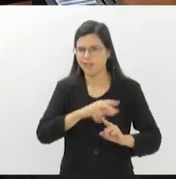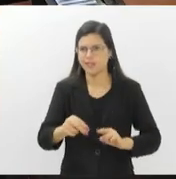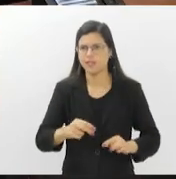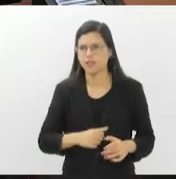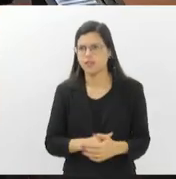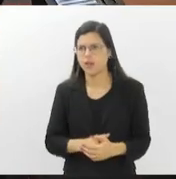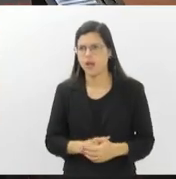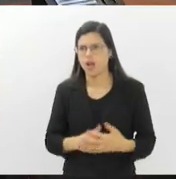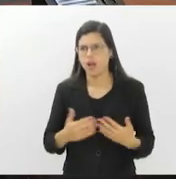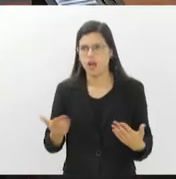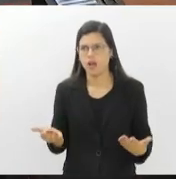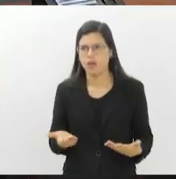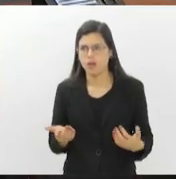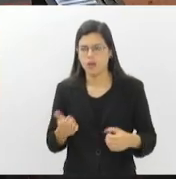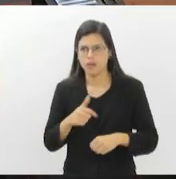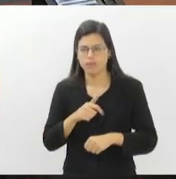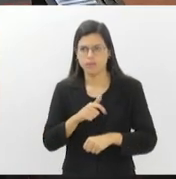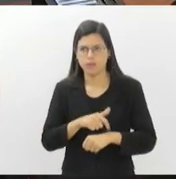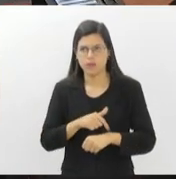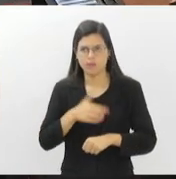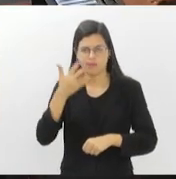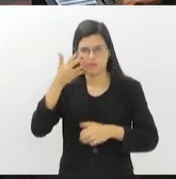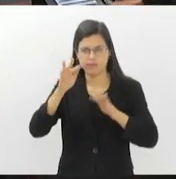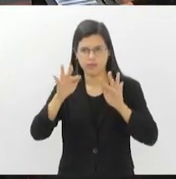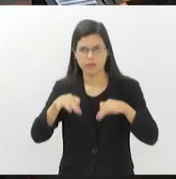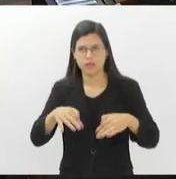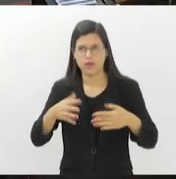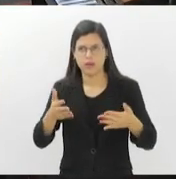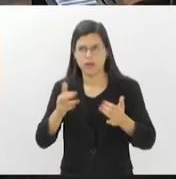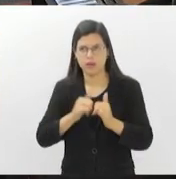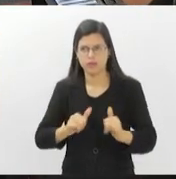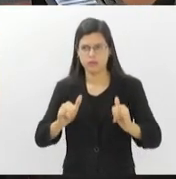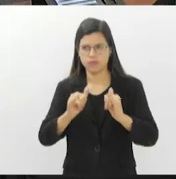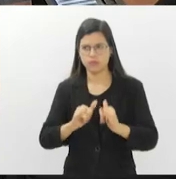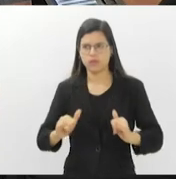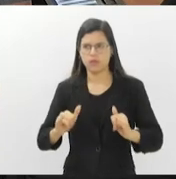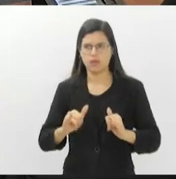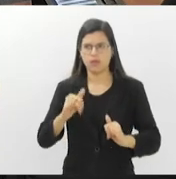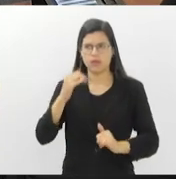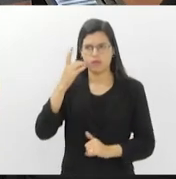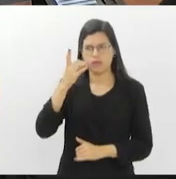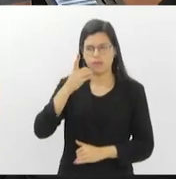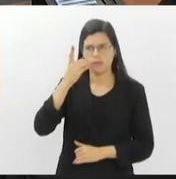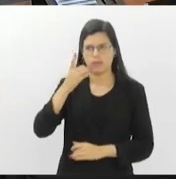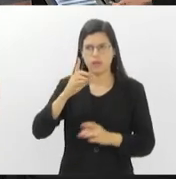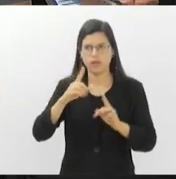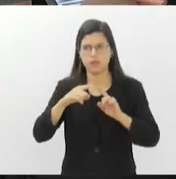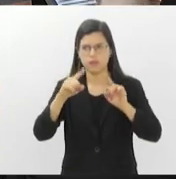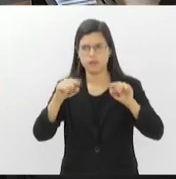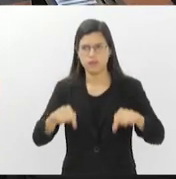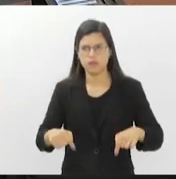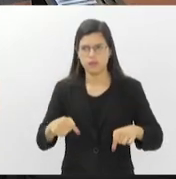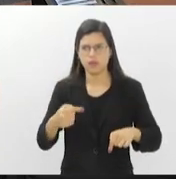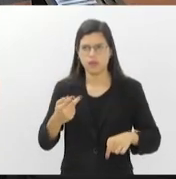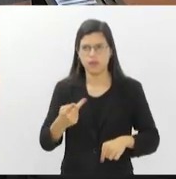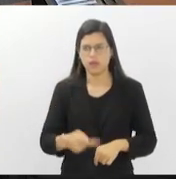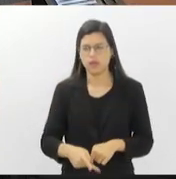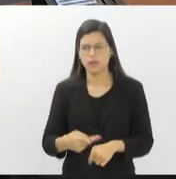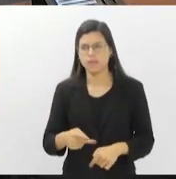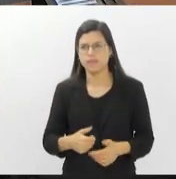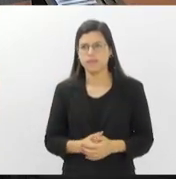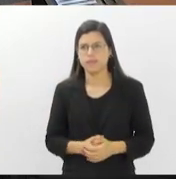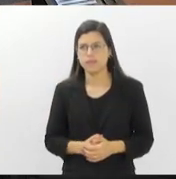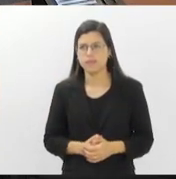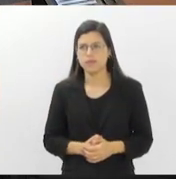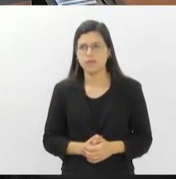Antes de passar para o expediente final, gostaria de anunciar aos senhores e senhoras deputados, funcionários dessa casa, que nós estamos